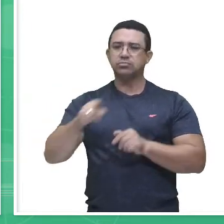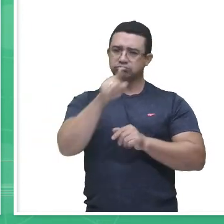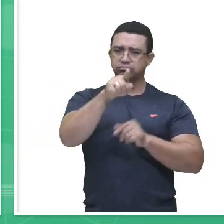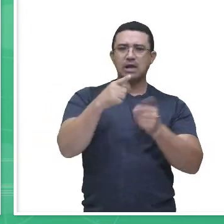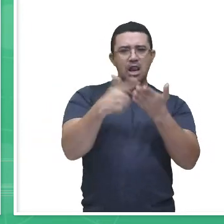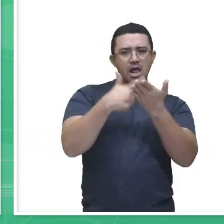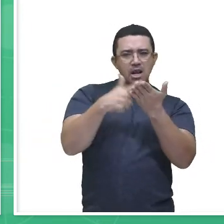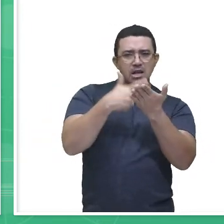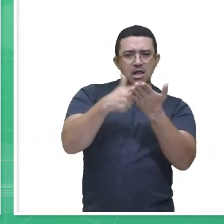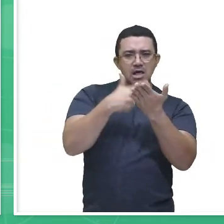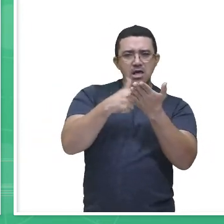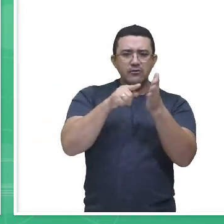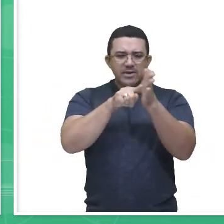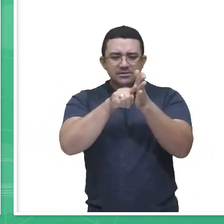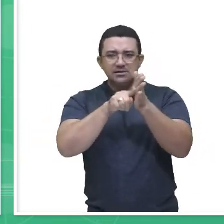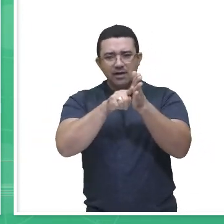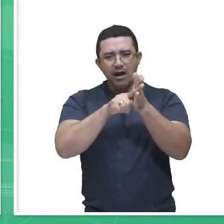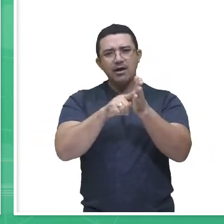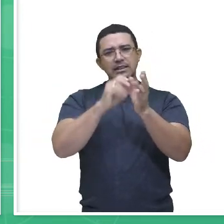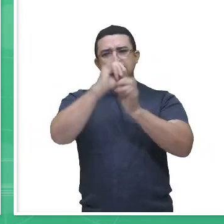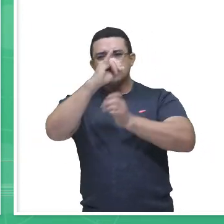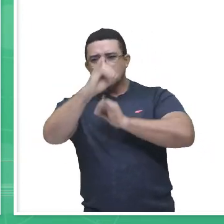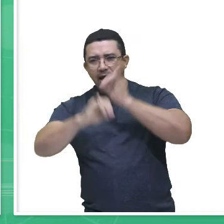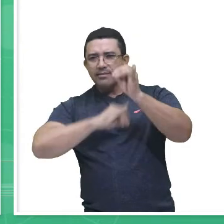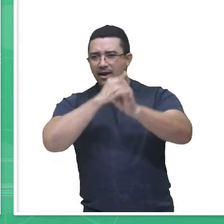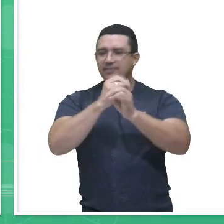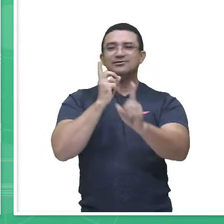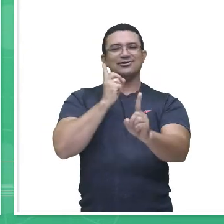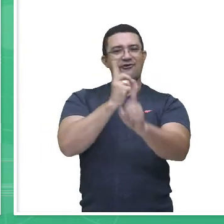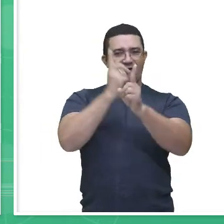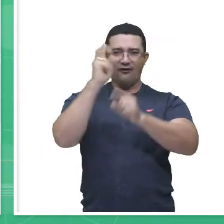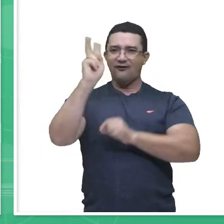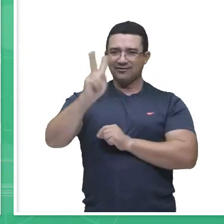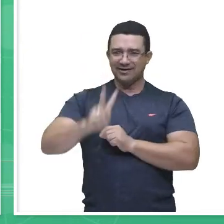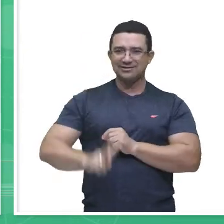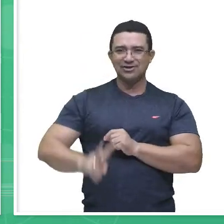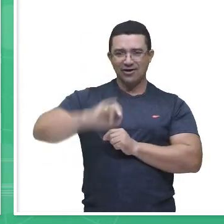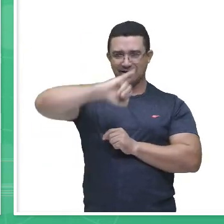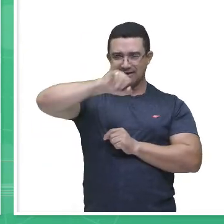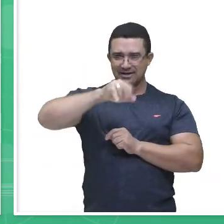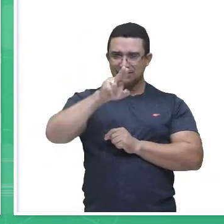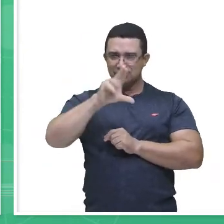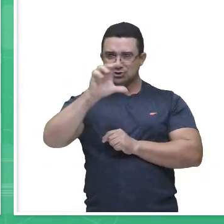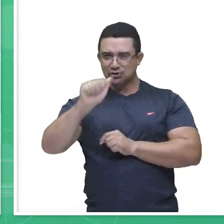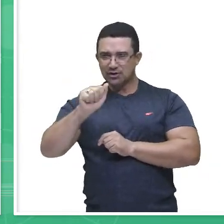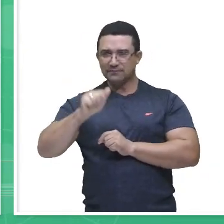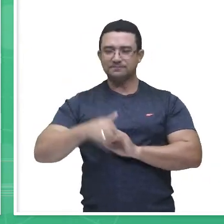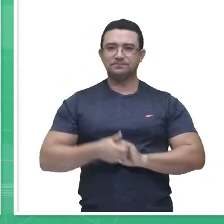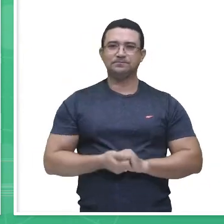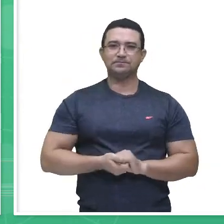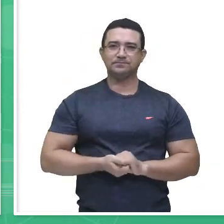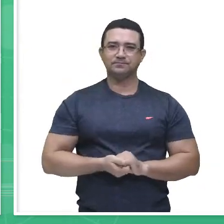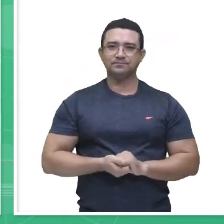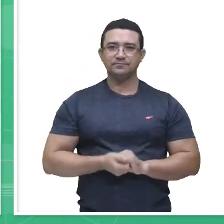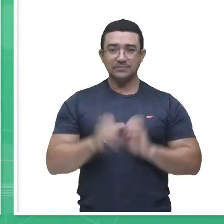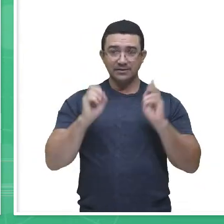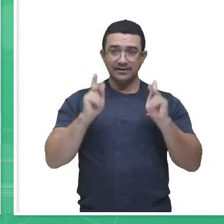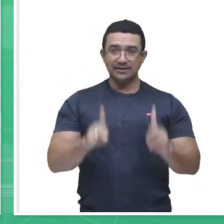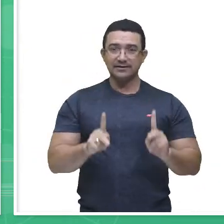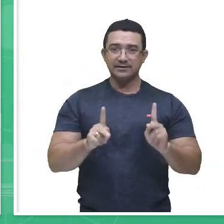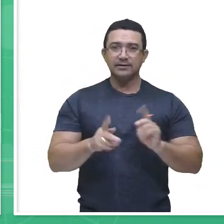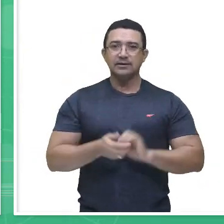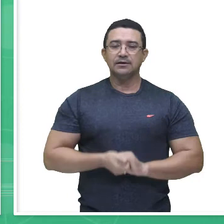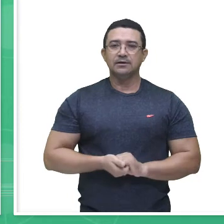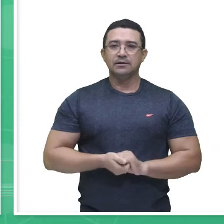no plano de aula, na internet, vocês vão encontrar a história aí de Juca Pirama, do Gonçalves Dias, ok? Então, gente,